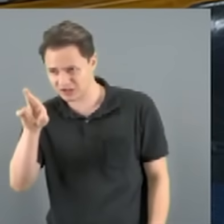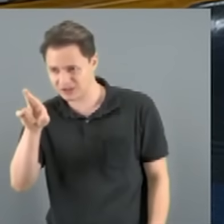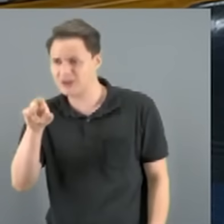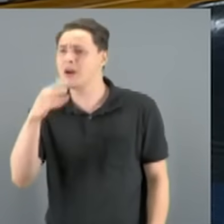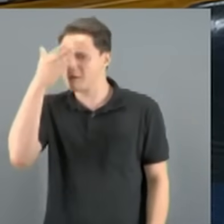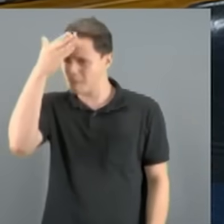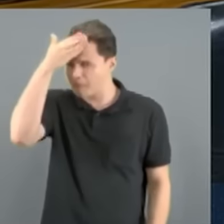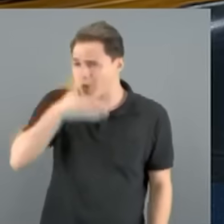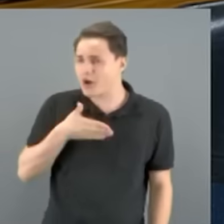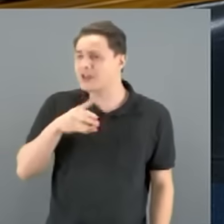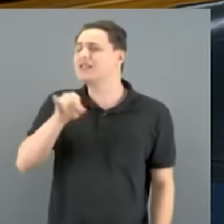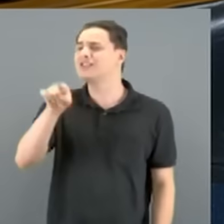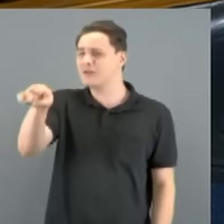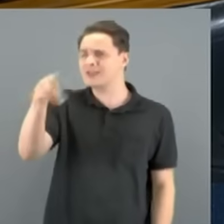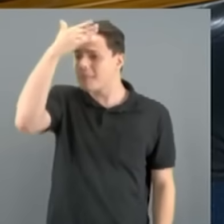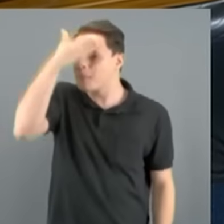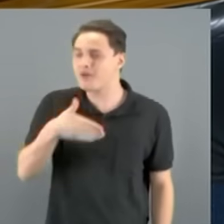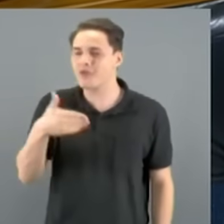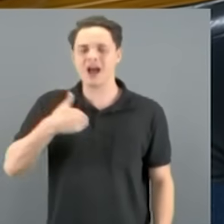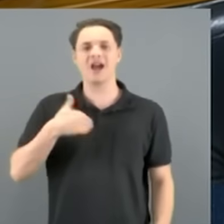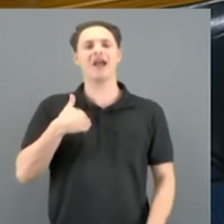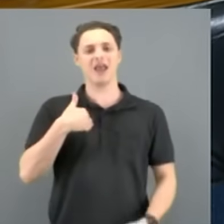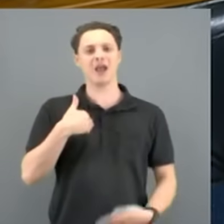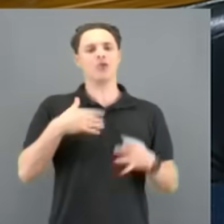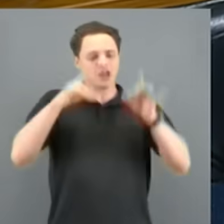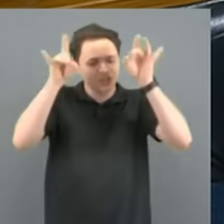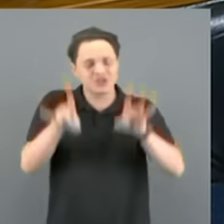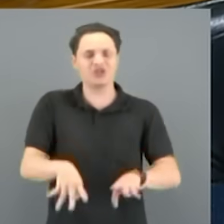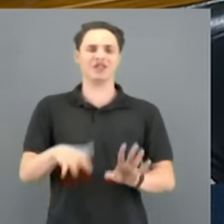não sei o meu mandato agora caso